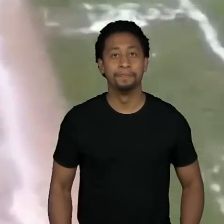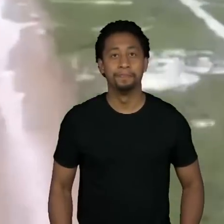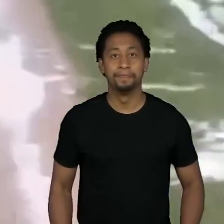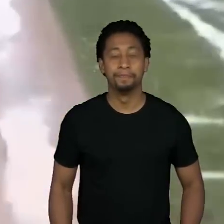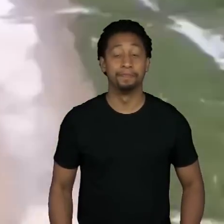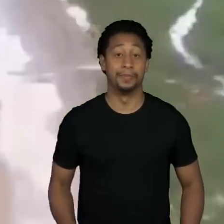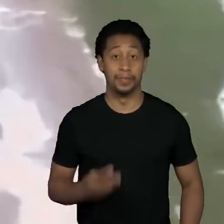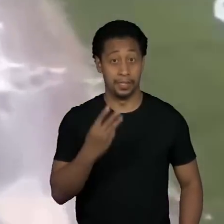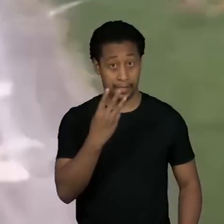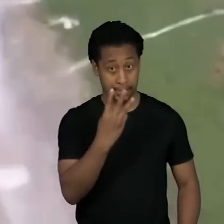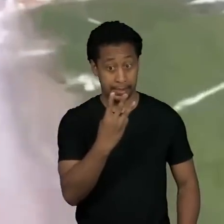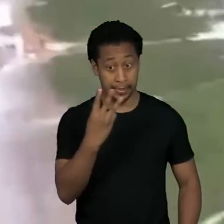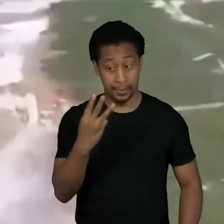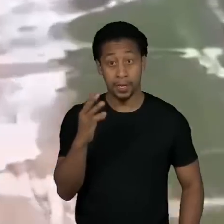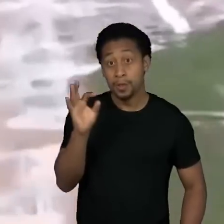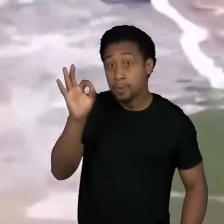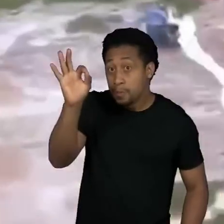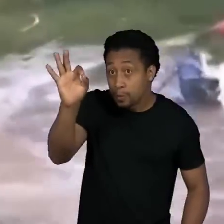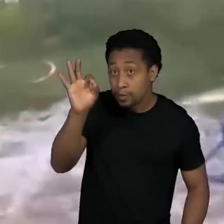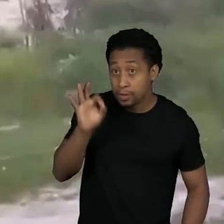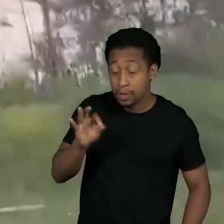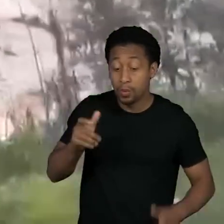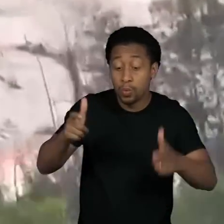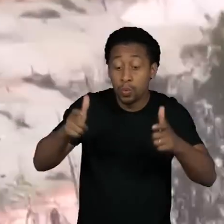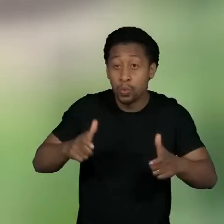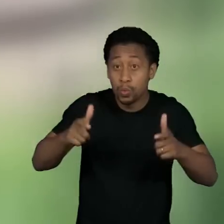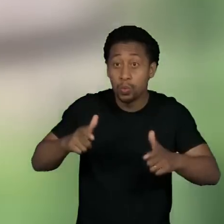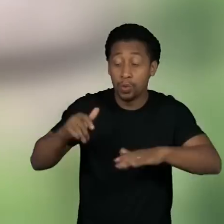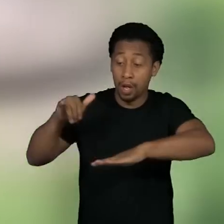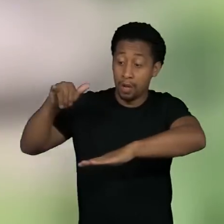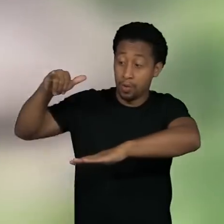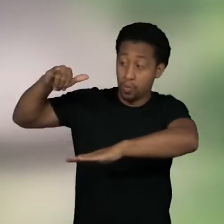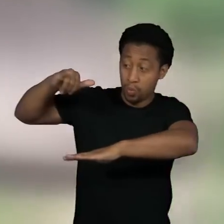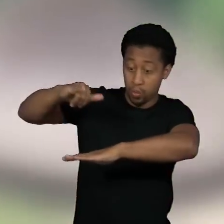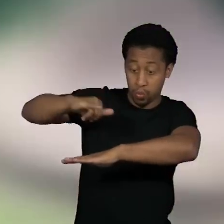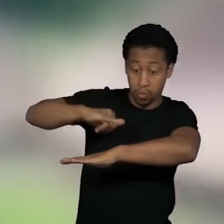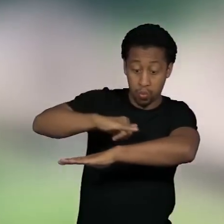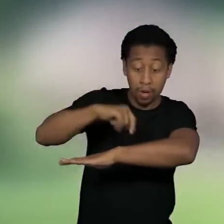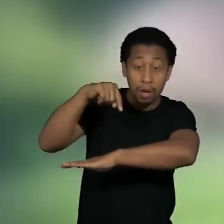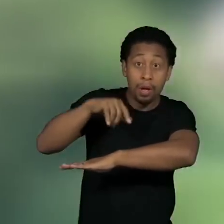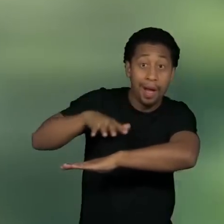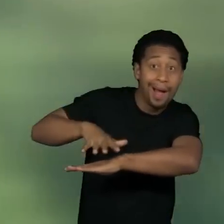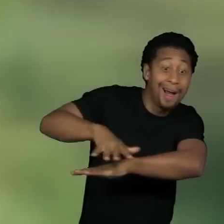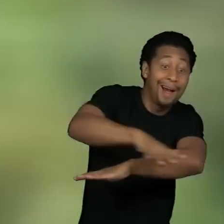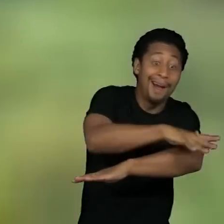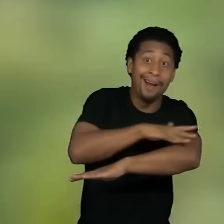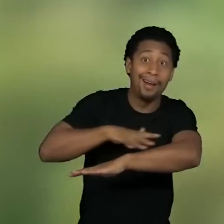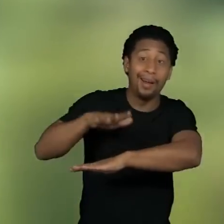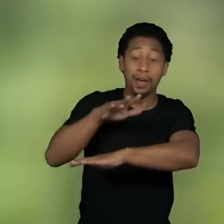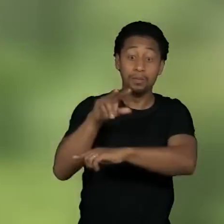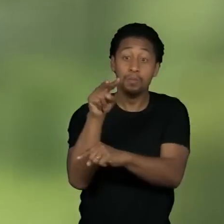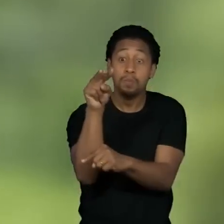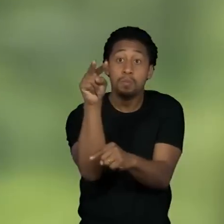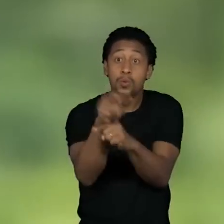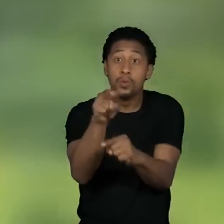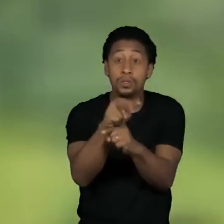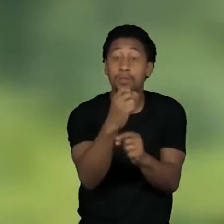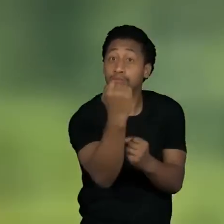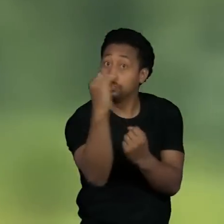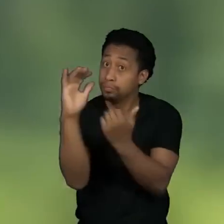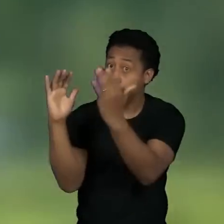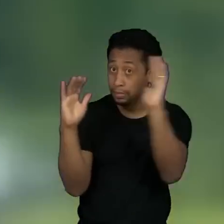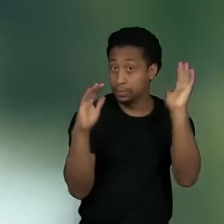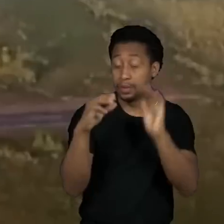1/3 das pistas de pouso na Amazônia está dentro de áreas protegidas, segundo o levantamento inédito do MAP